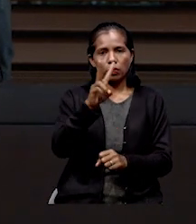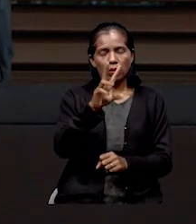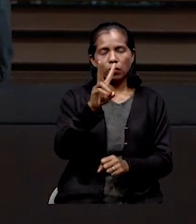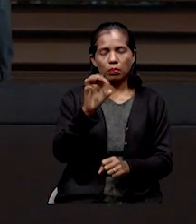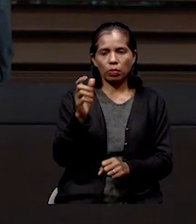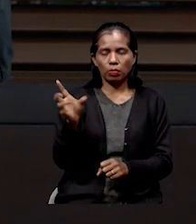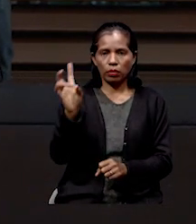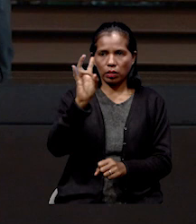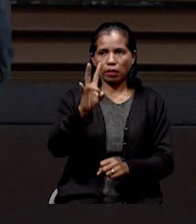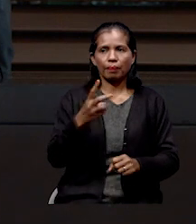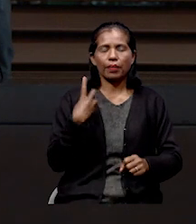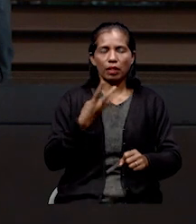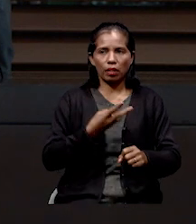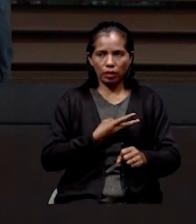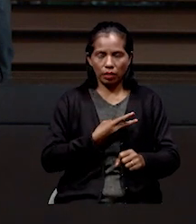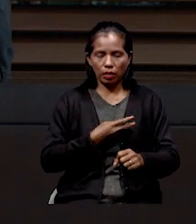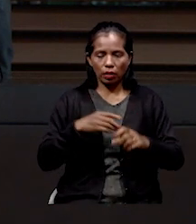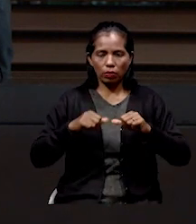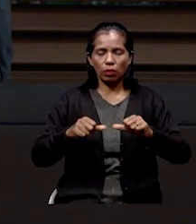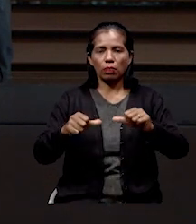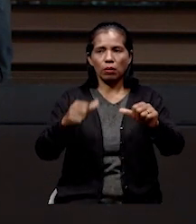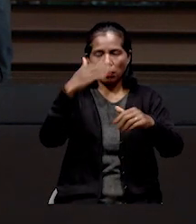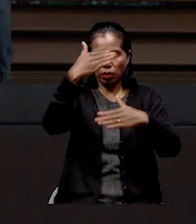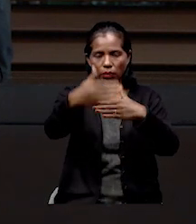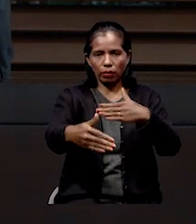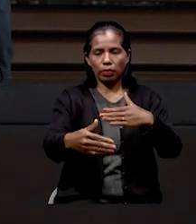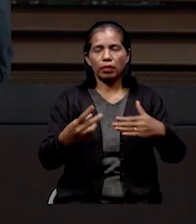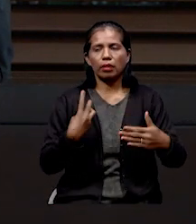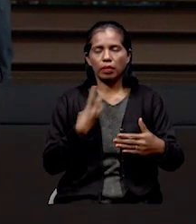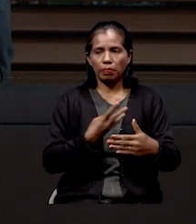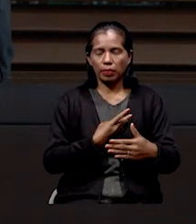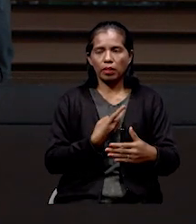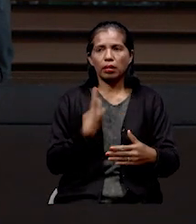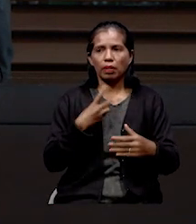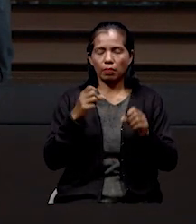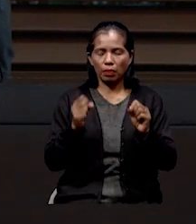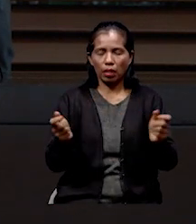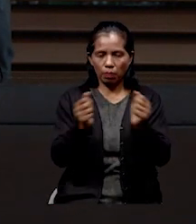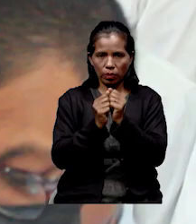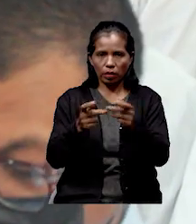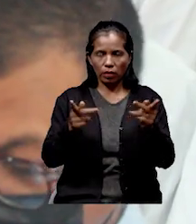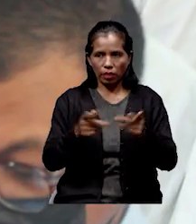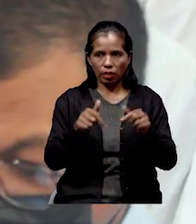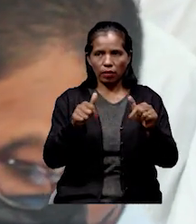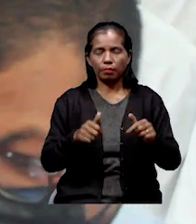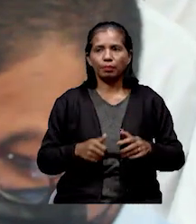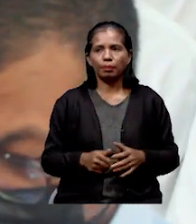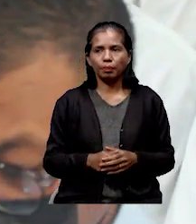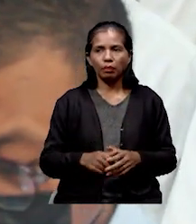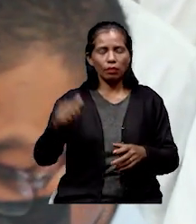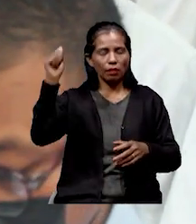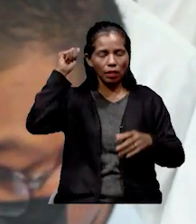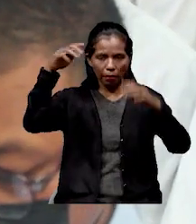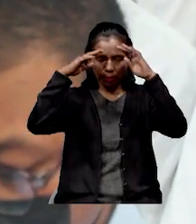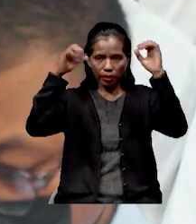2022-2027 ini jadi Itu selalu bawain, kon bayar hutan maka itu bela, mai fali hamu tu kehane. Kandidatu Presiden Republik